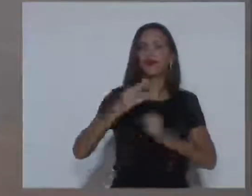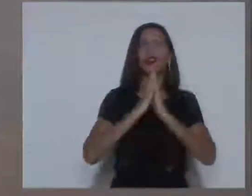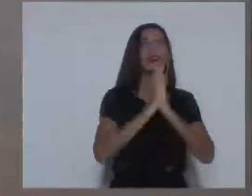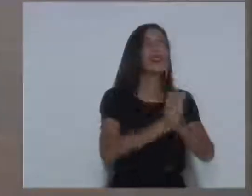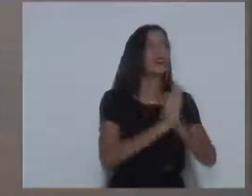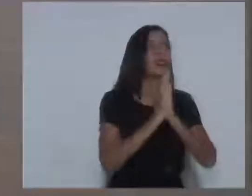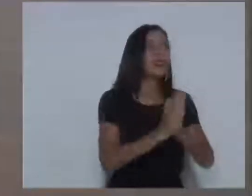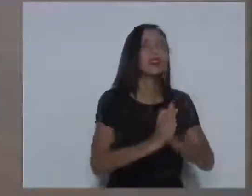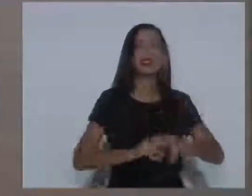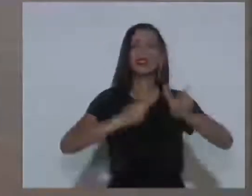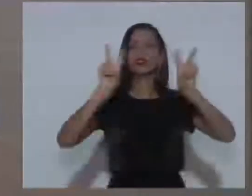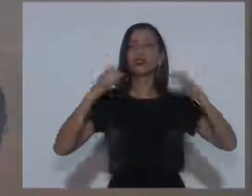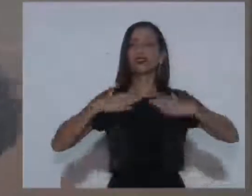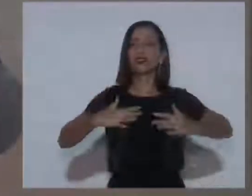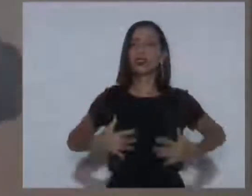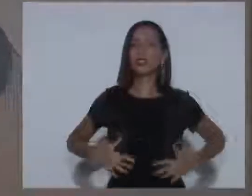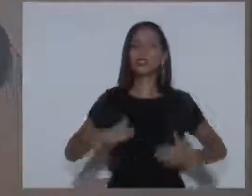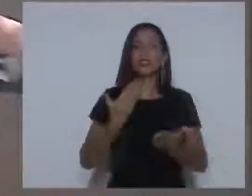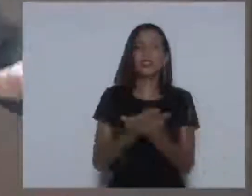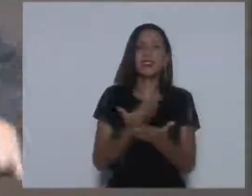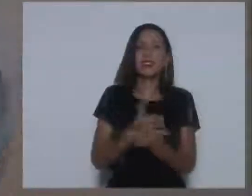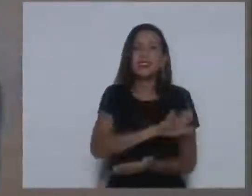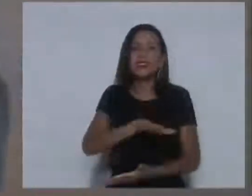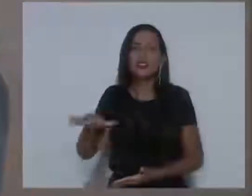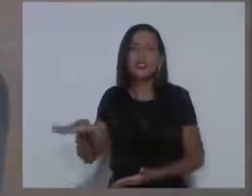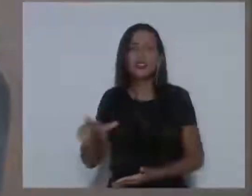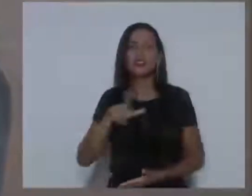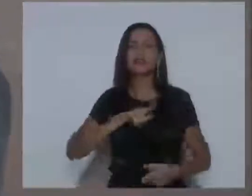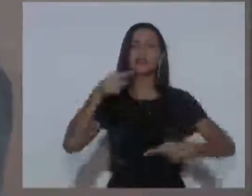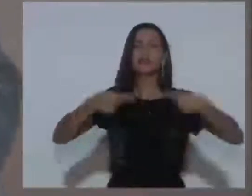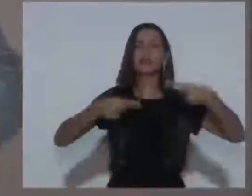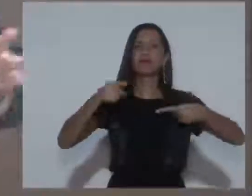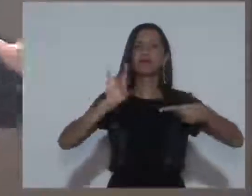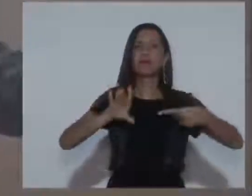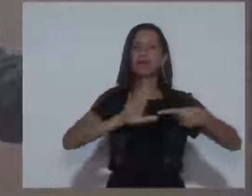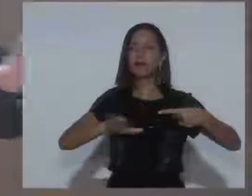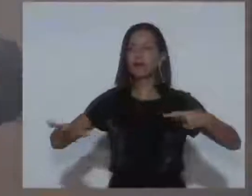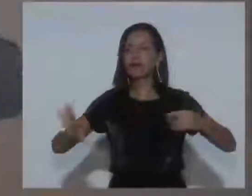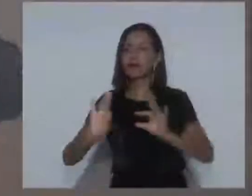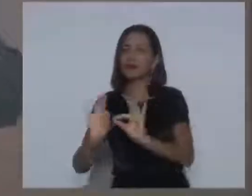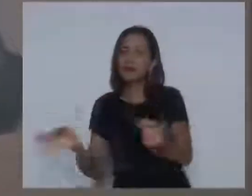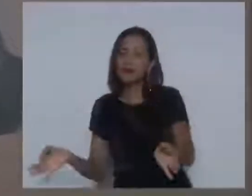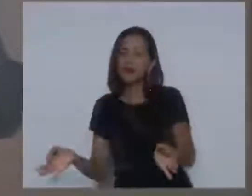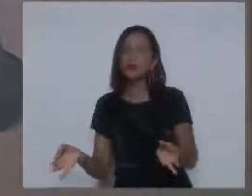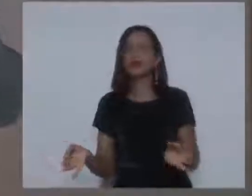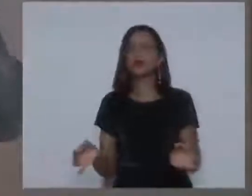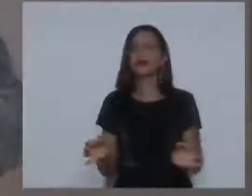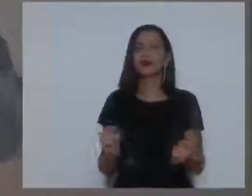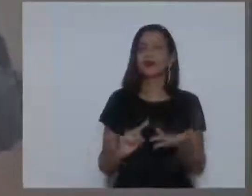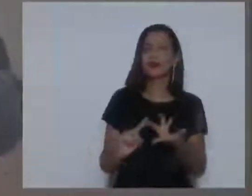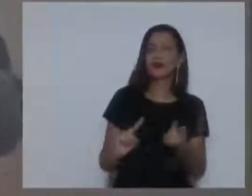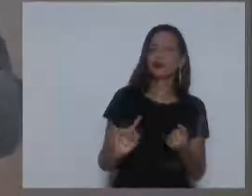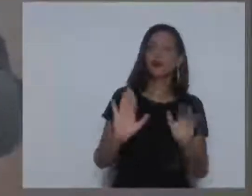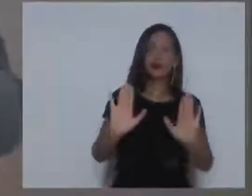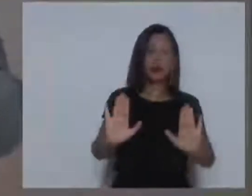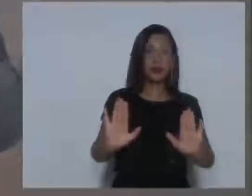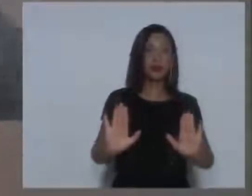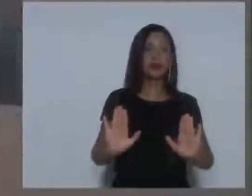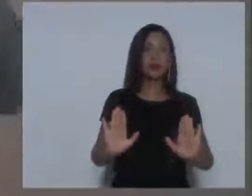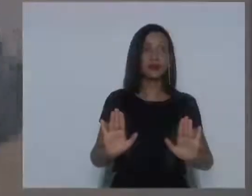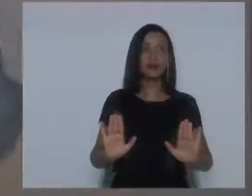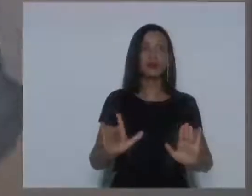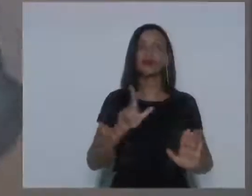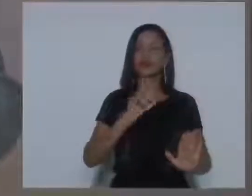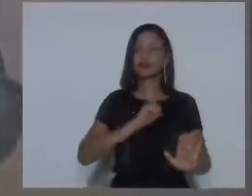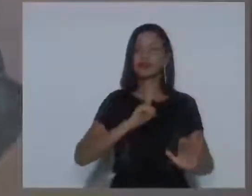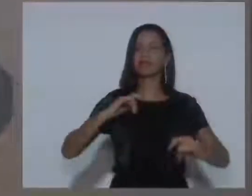os uniformes. Não, mas aí tem um debate que agora é só para as crianças mais pobres, não sei o quê. Negócio é o seguinte, né? Se